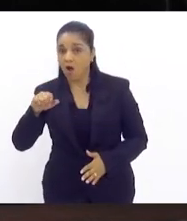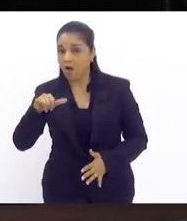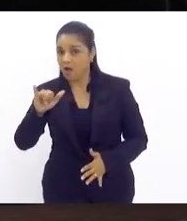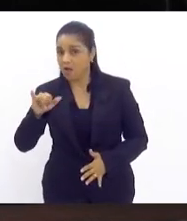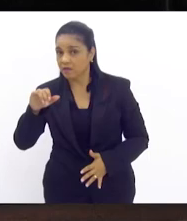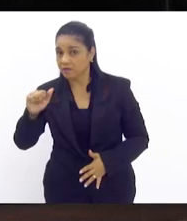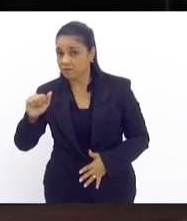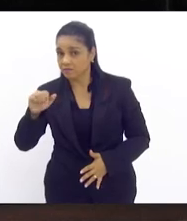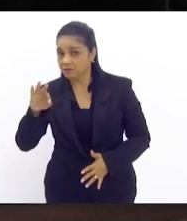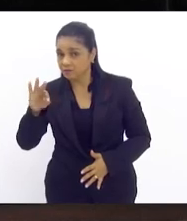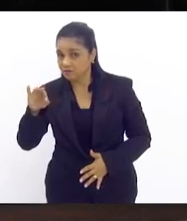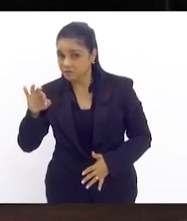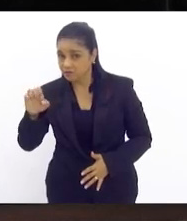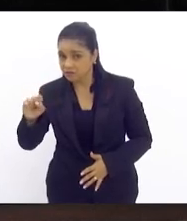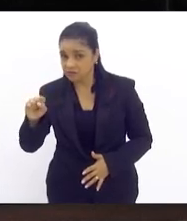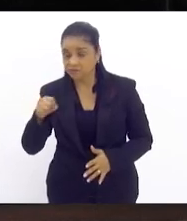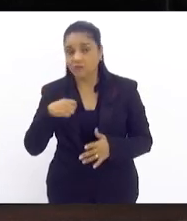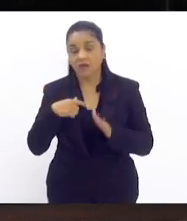lembrar que a Lei